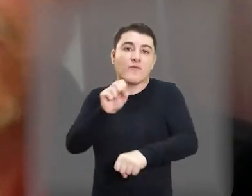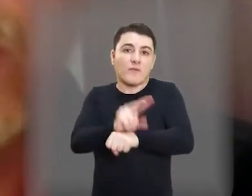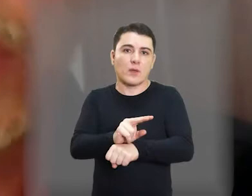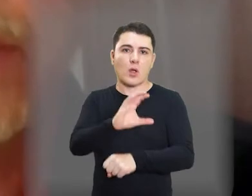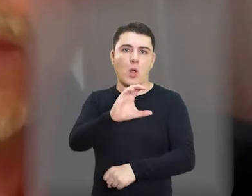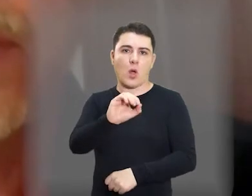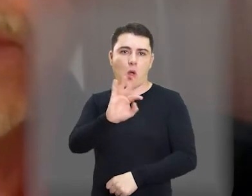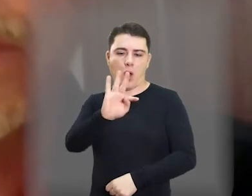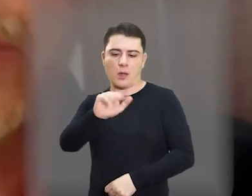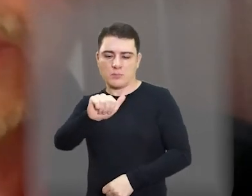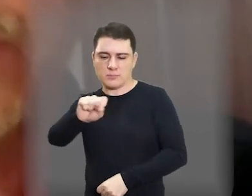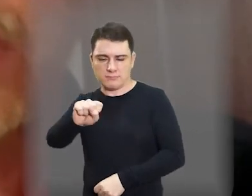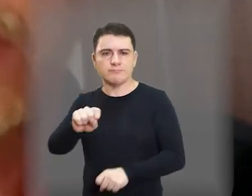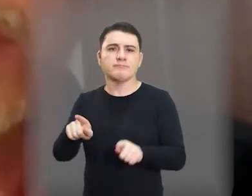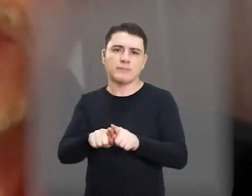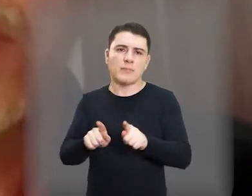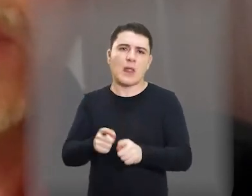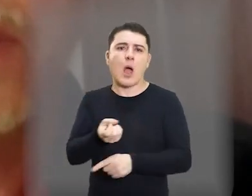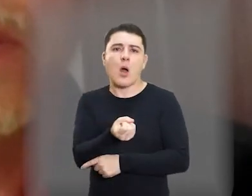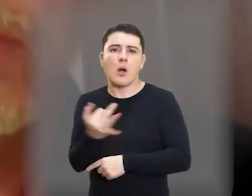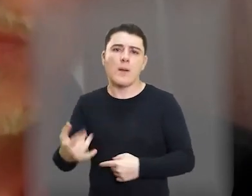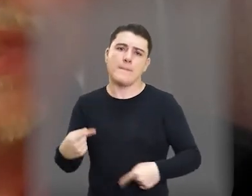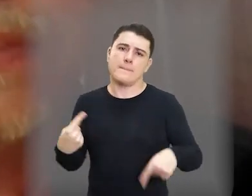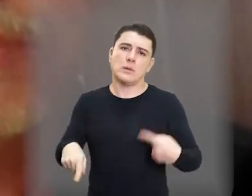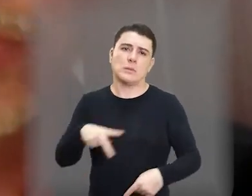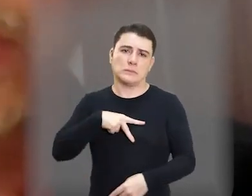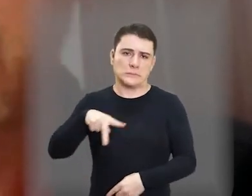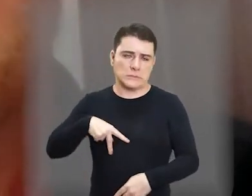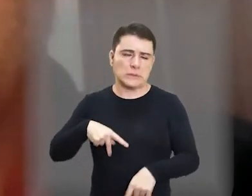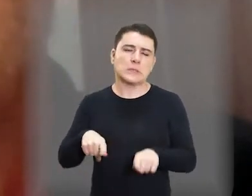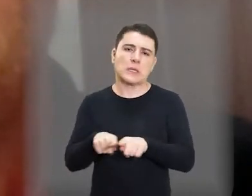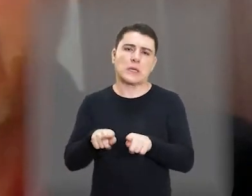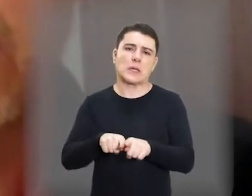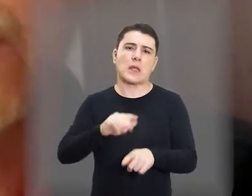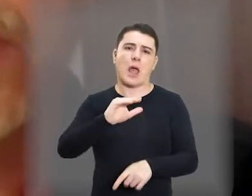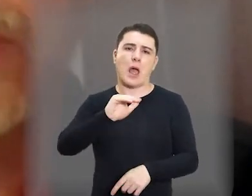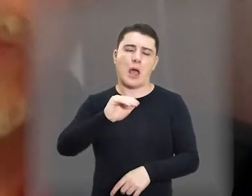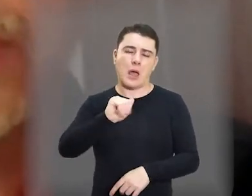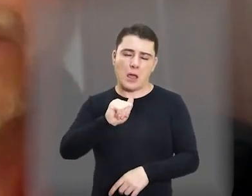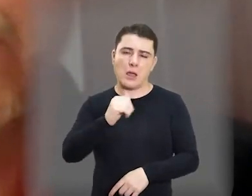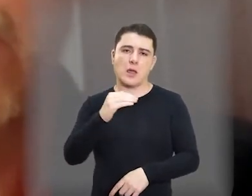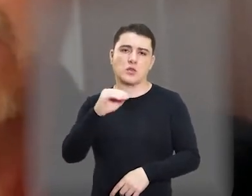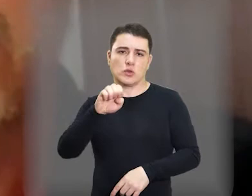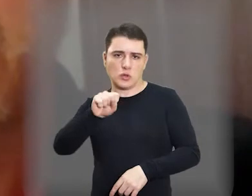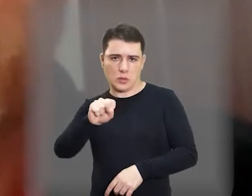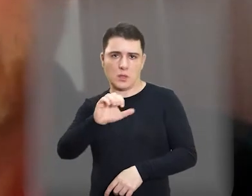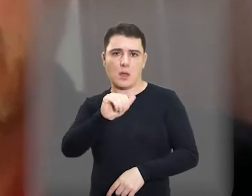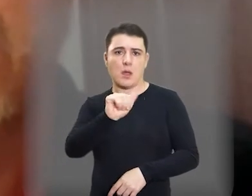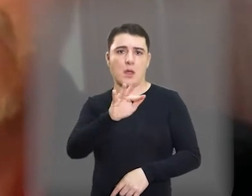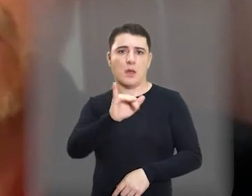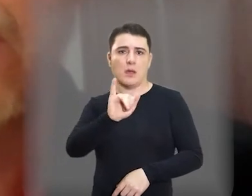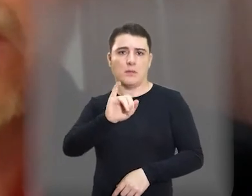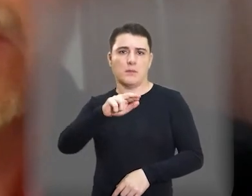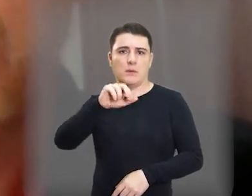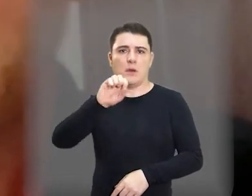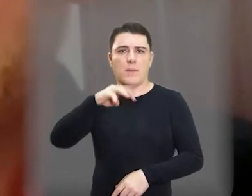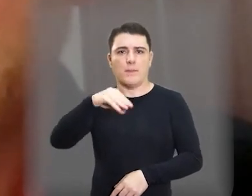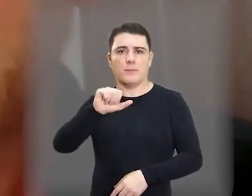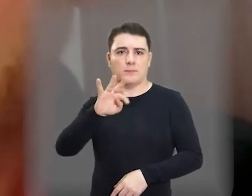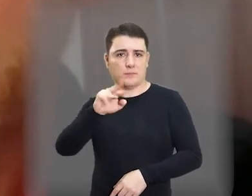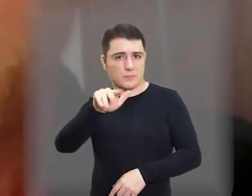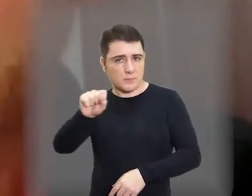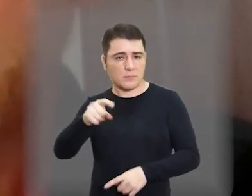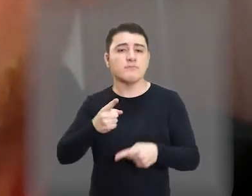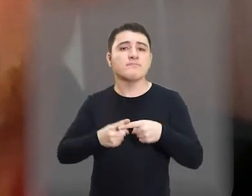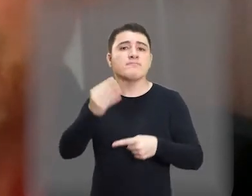de cotas, né, foi algumas políticas públicas, ações afirmativas importantes para